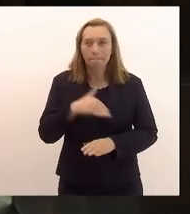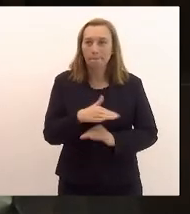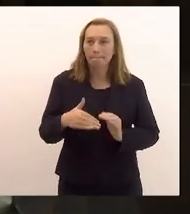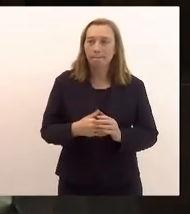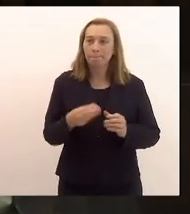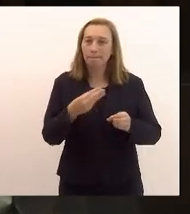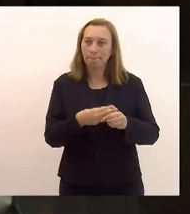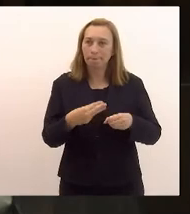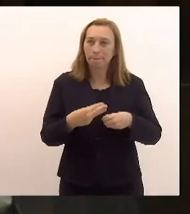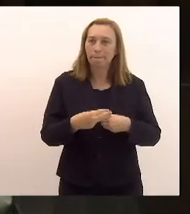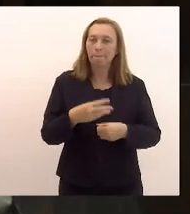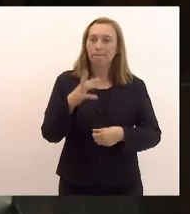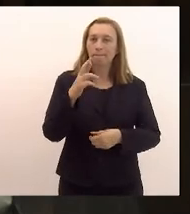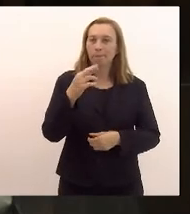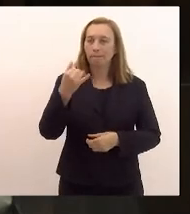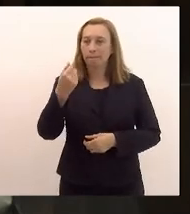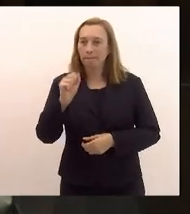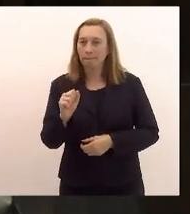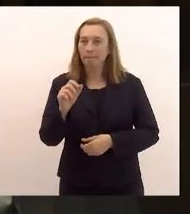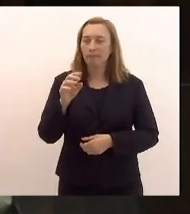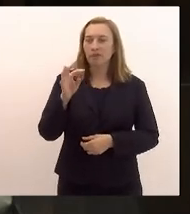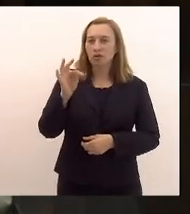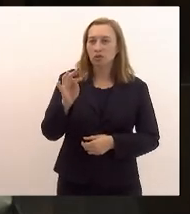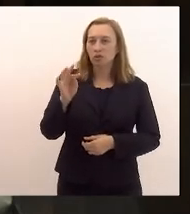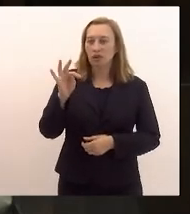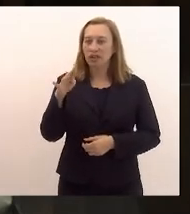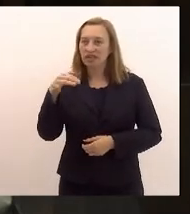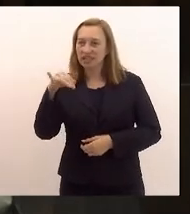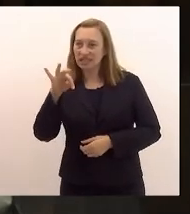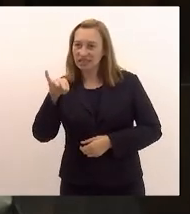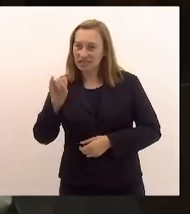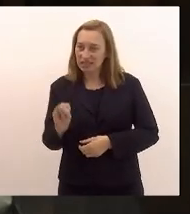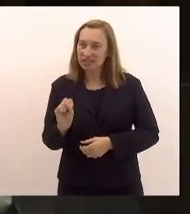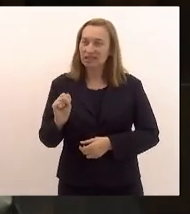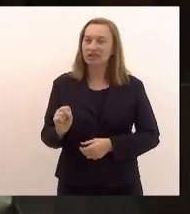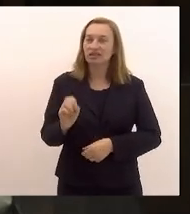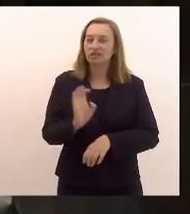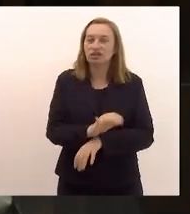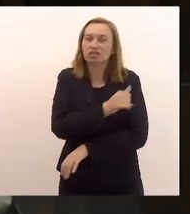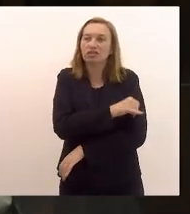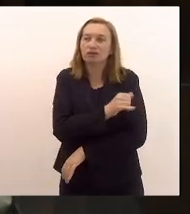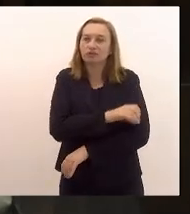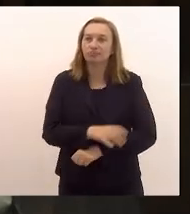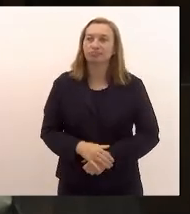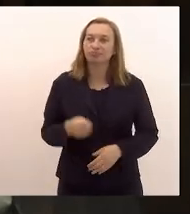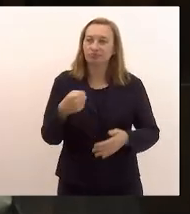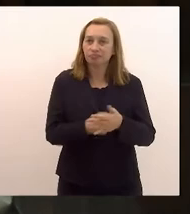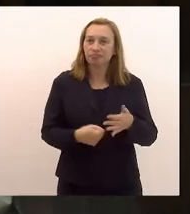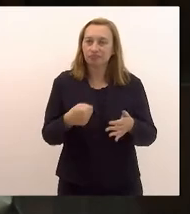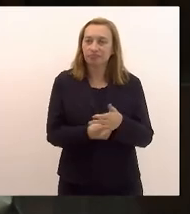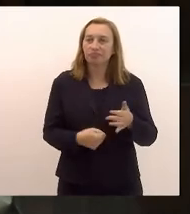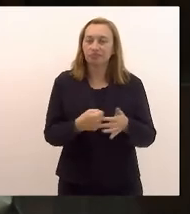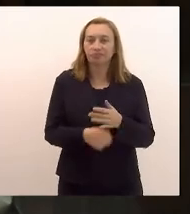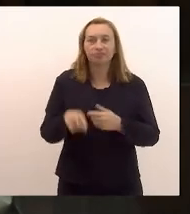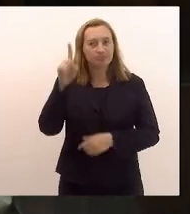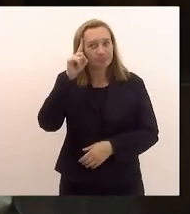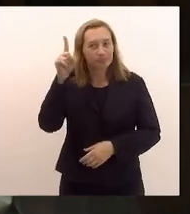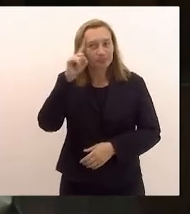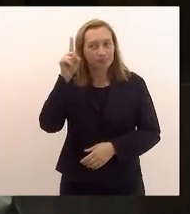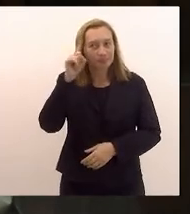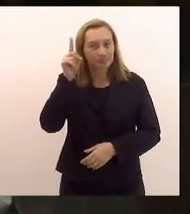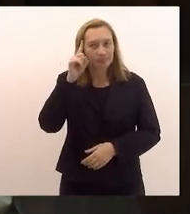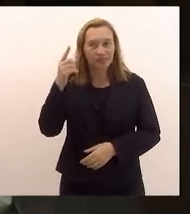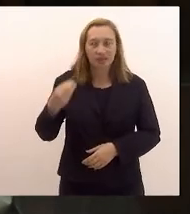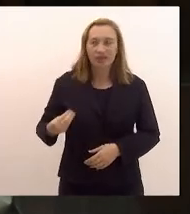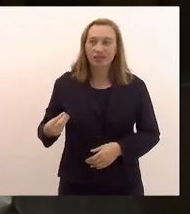todos os municípios de Roraima Tocantins e o estado do Rio de Janeiro e é uma luta diária manter esse título de